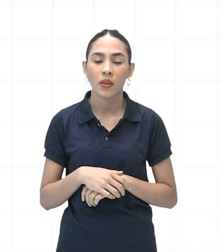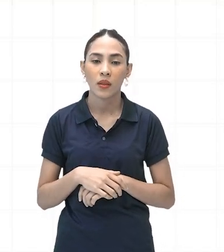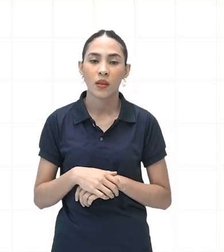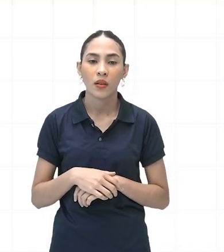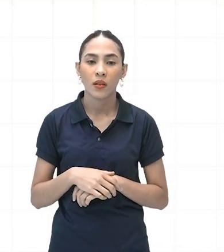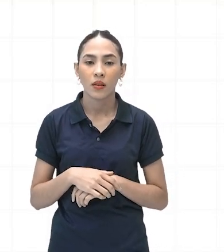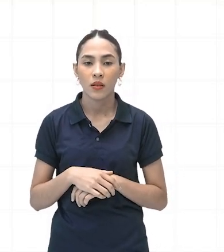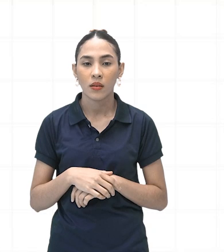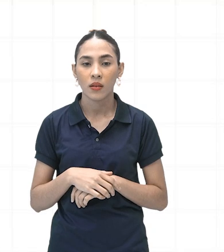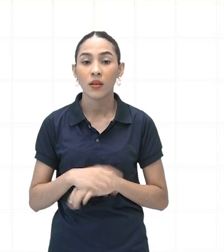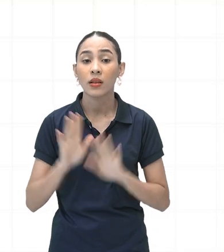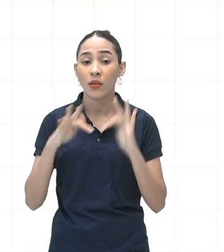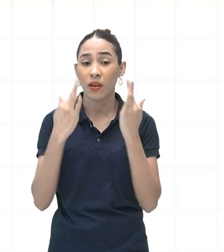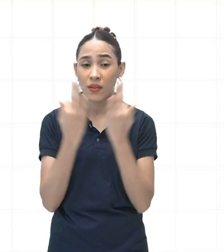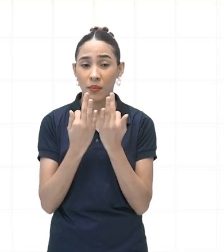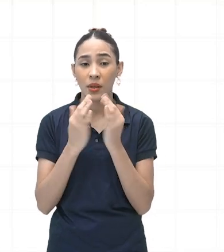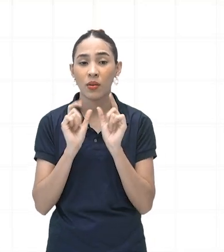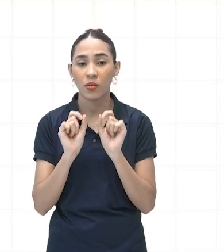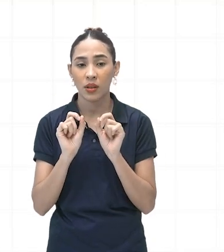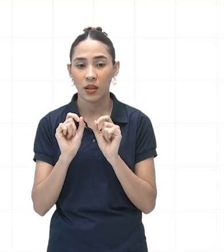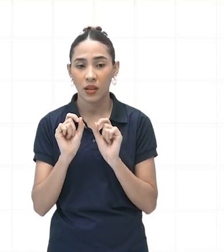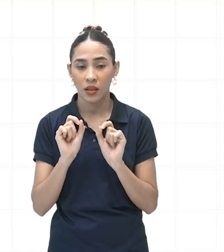inicialmente, que essa família percorre